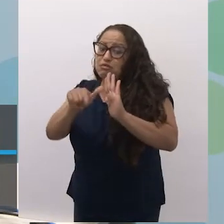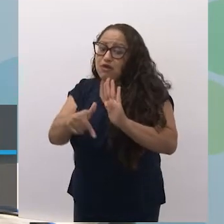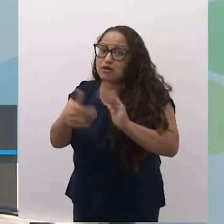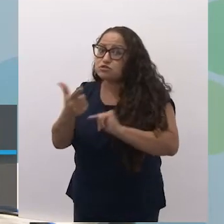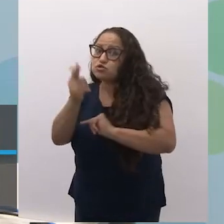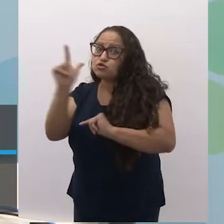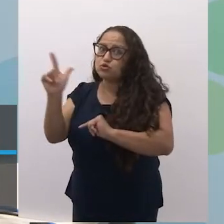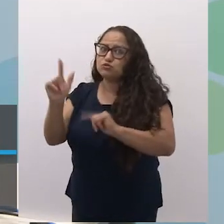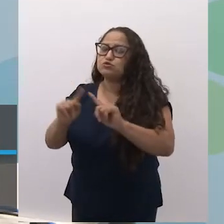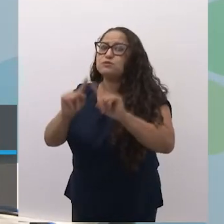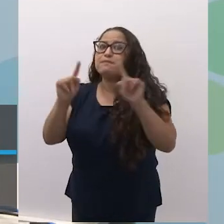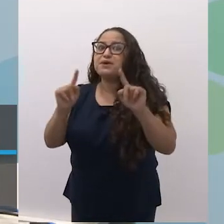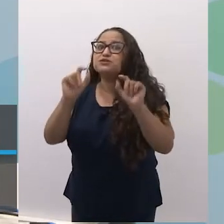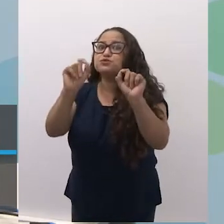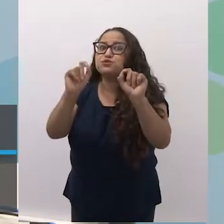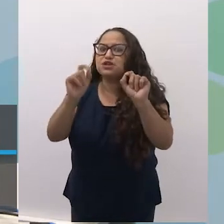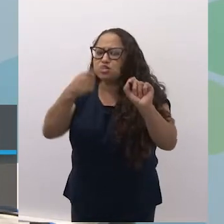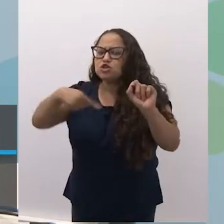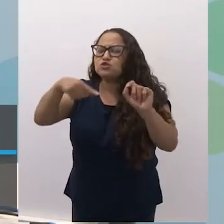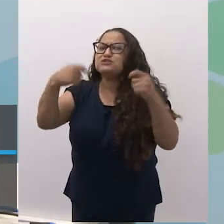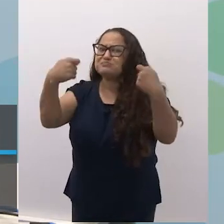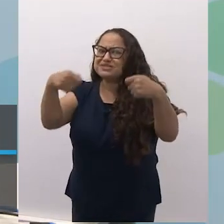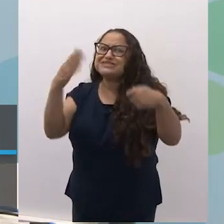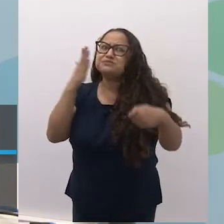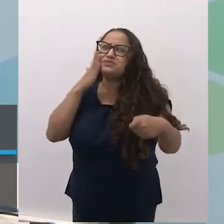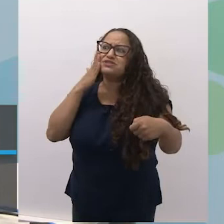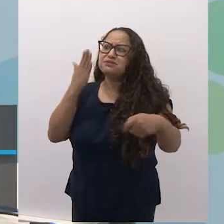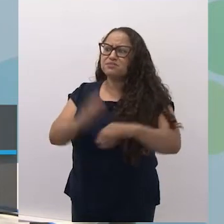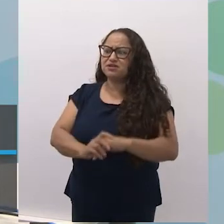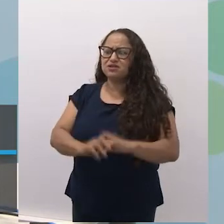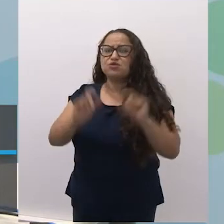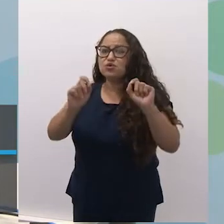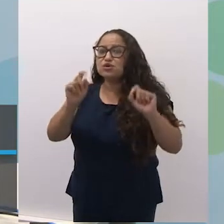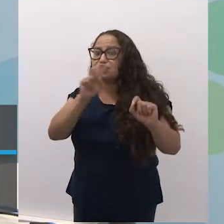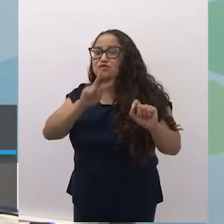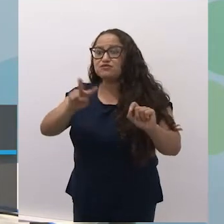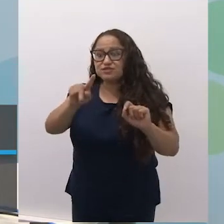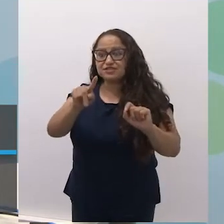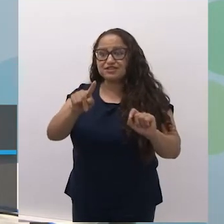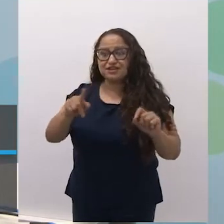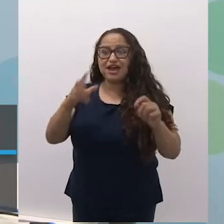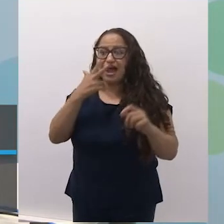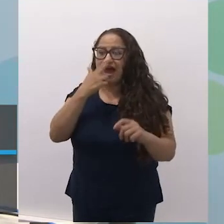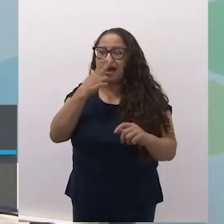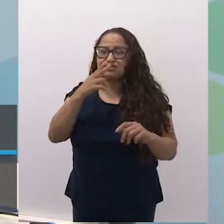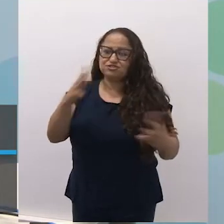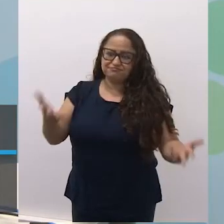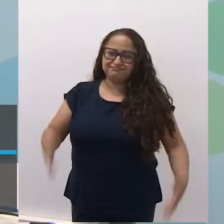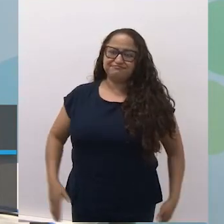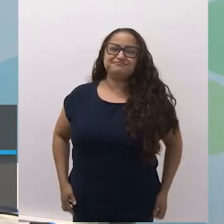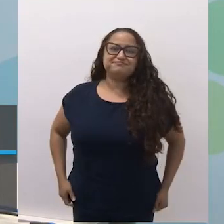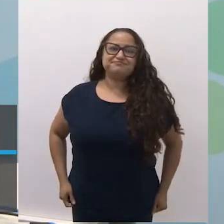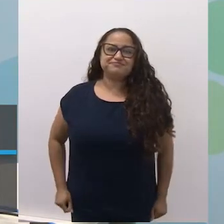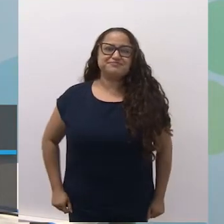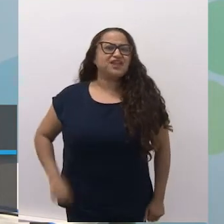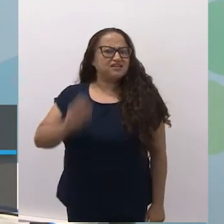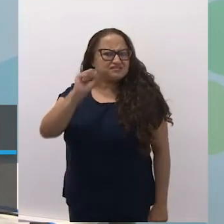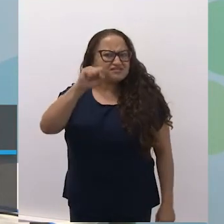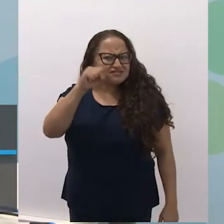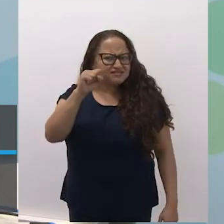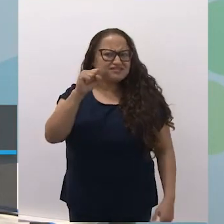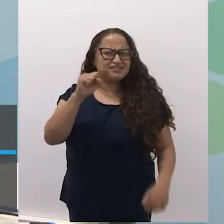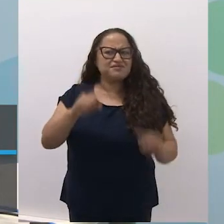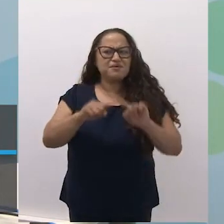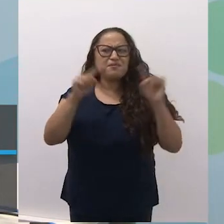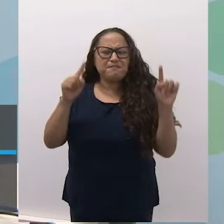outros, e isso a gente tem que levar em consideração. O que você acha sobre isso, Sandra? Não, temos que levar em consideração. Mas